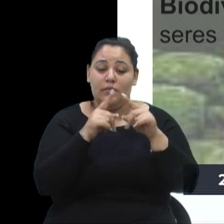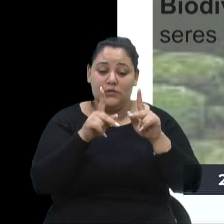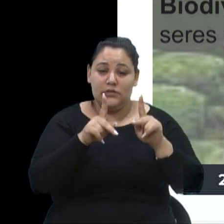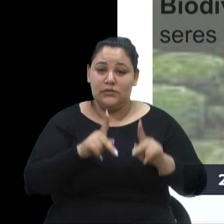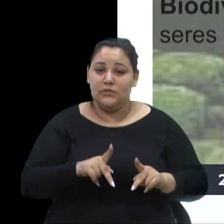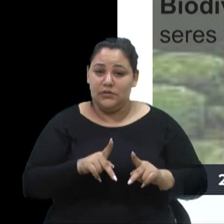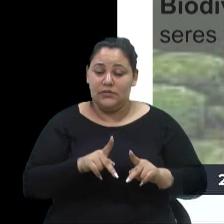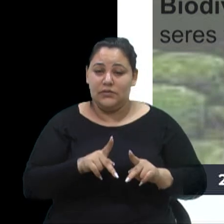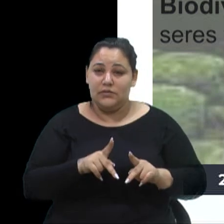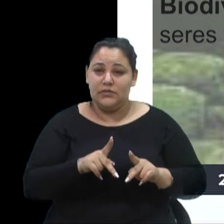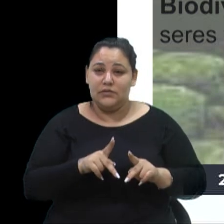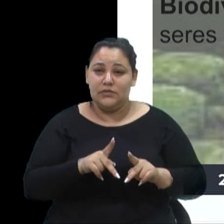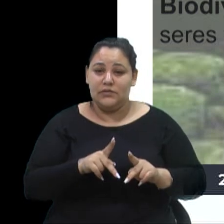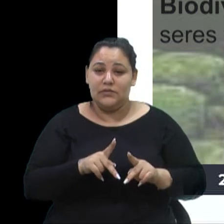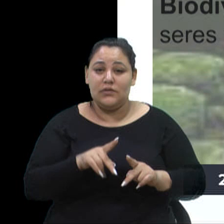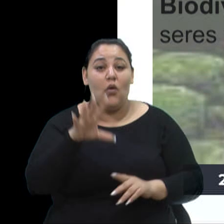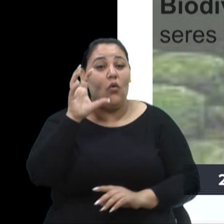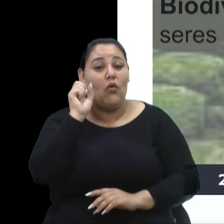ouvem, sabem o que...